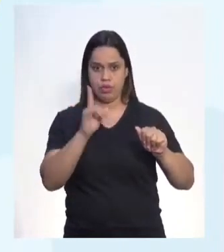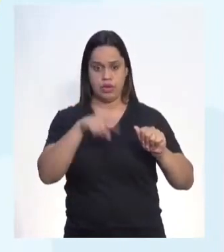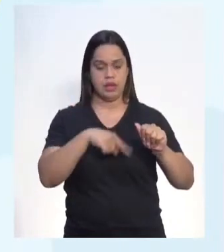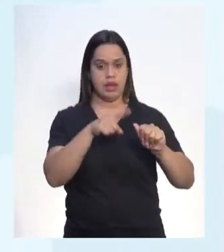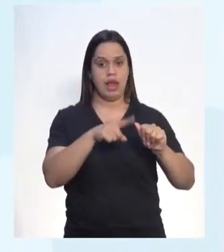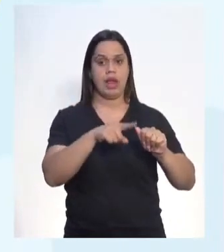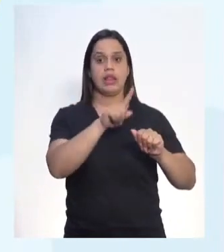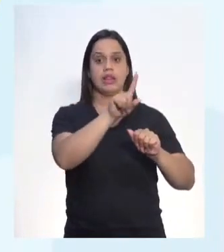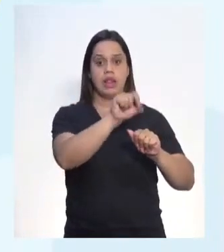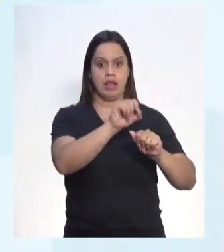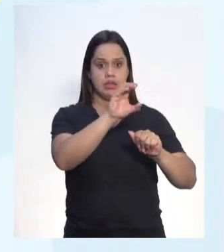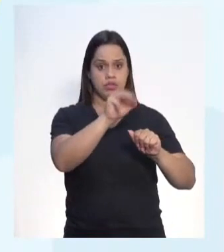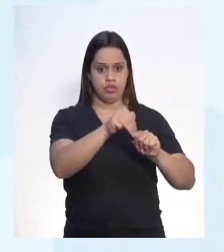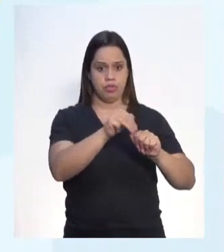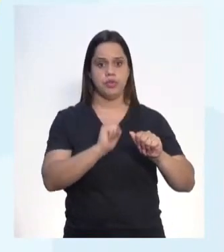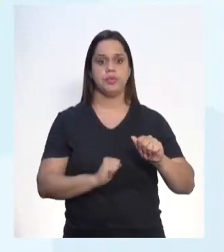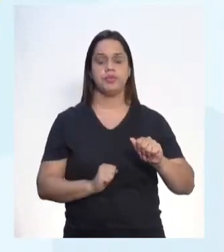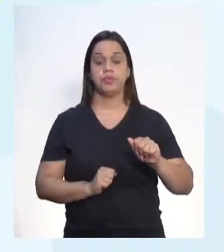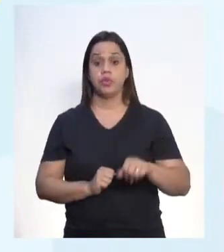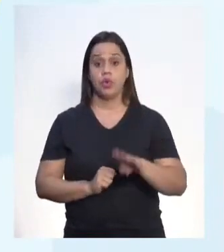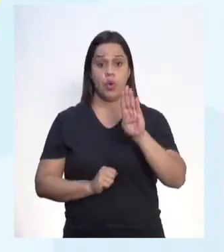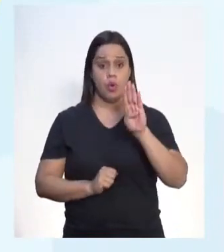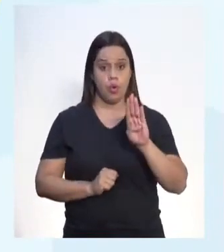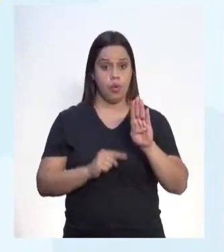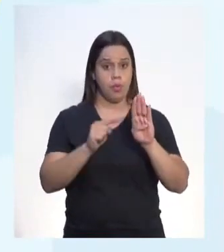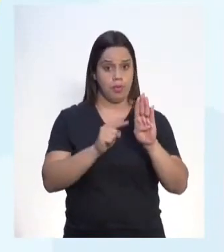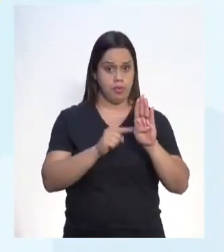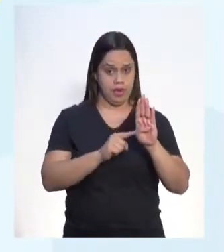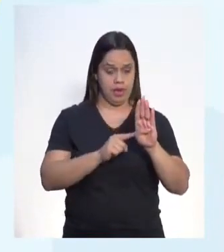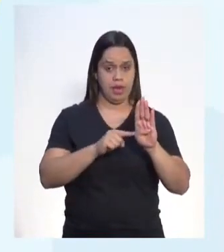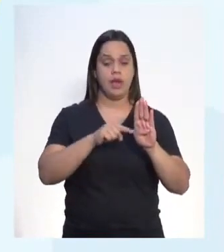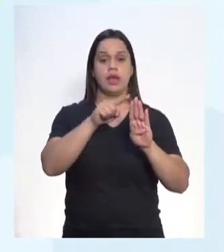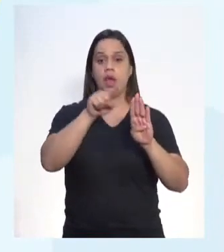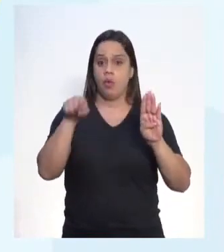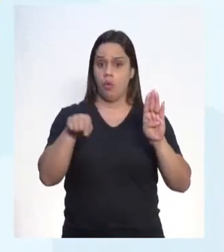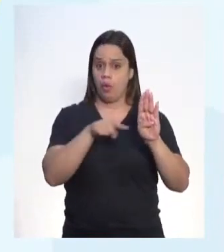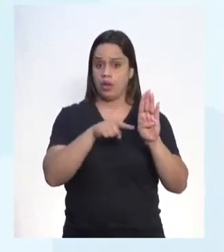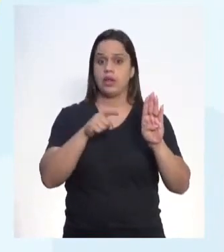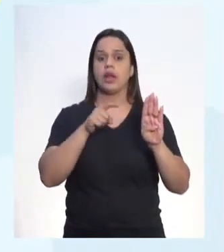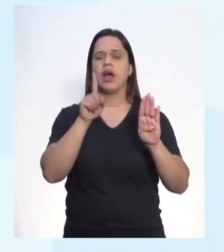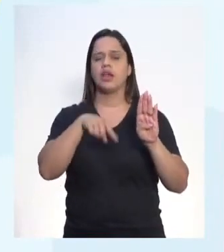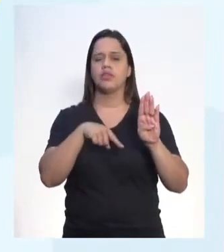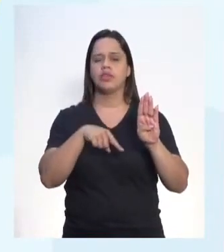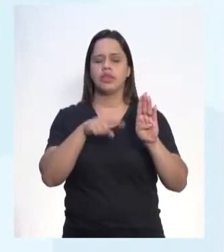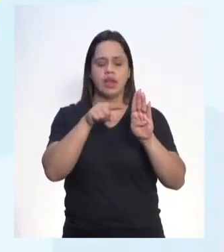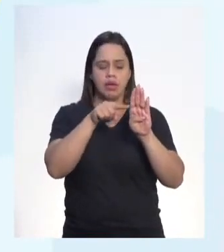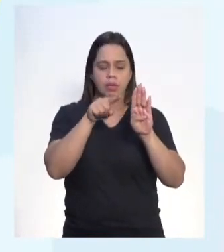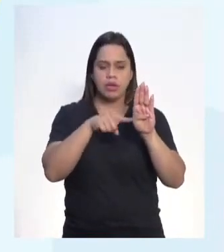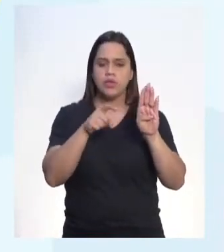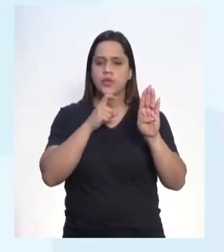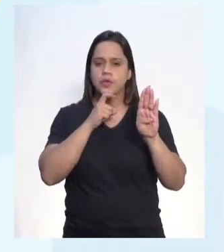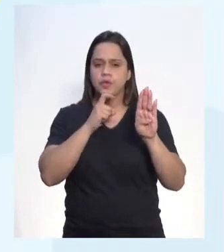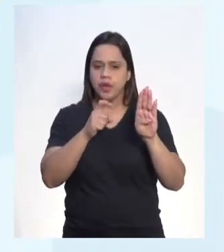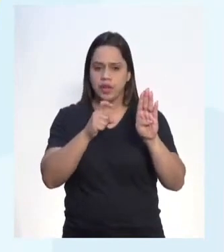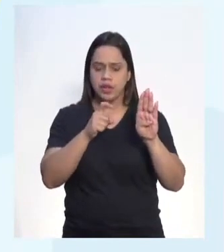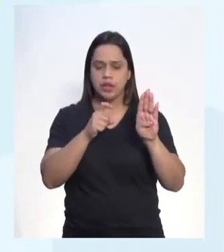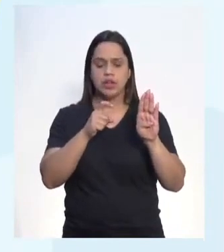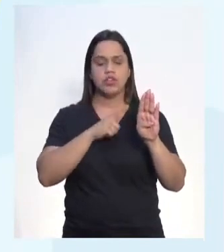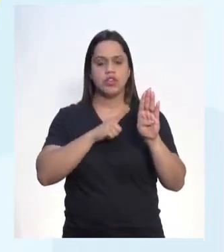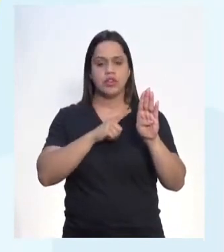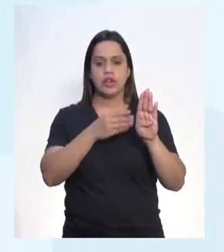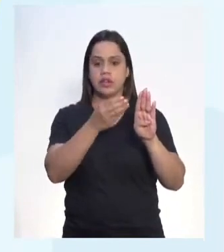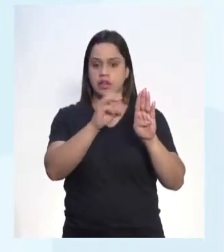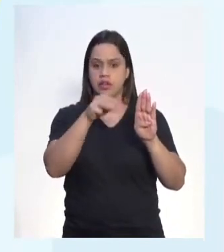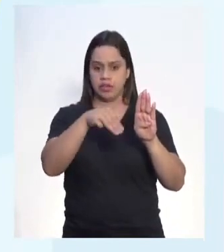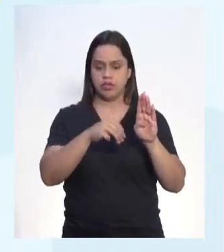10 centímetros. O B, que é o quadrado verde, que a aresta tem 6 centímetros. E